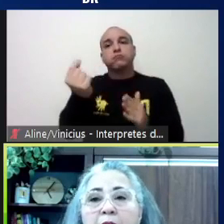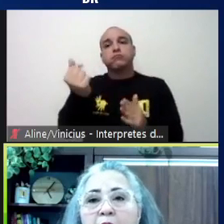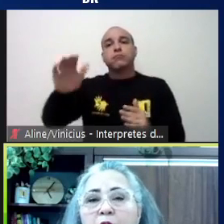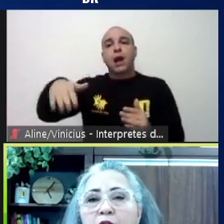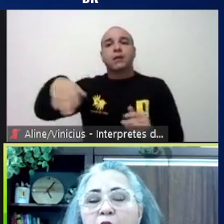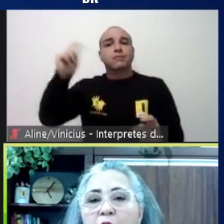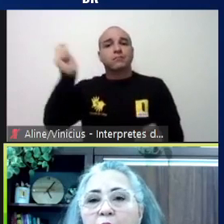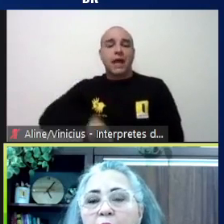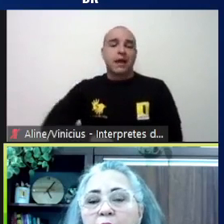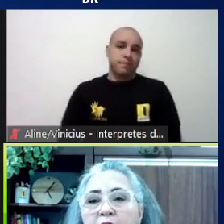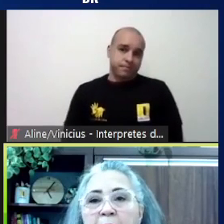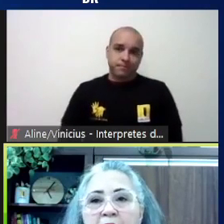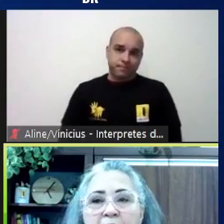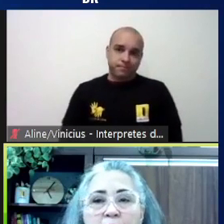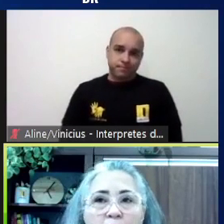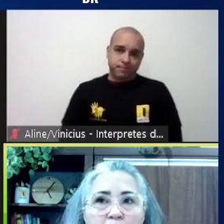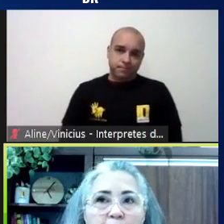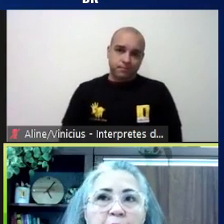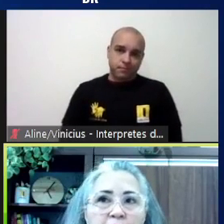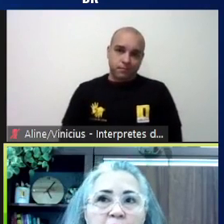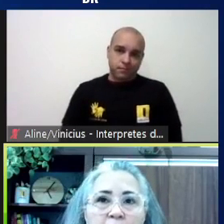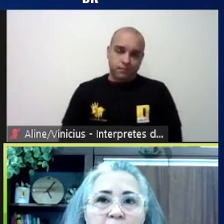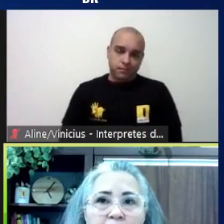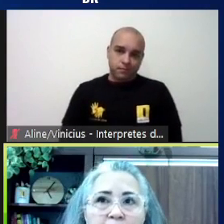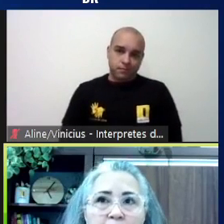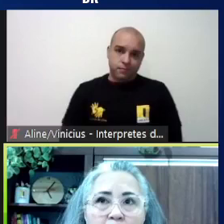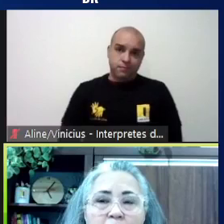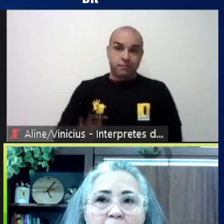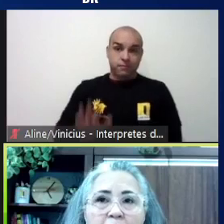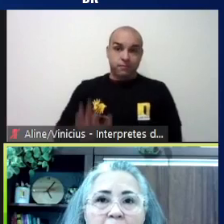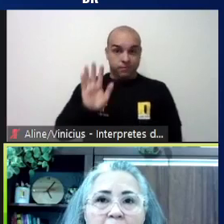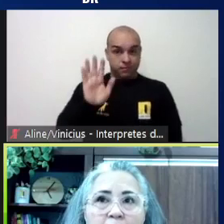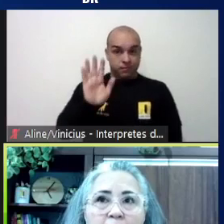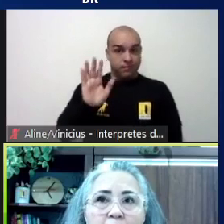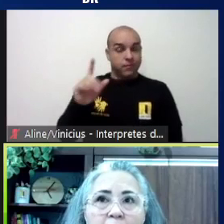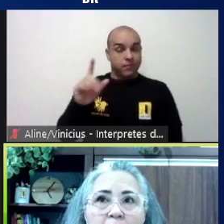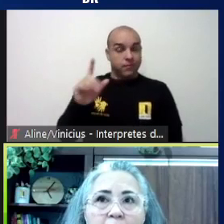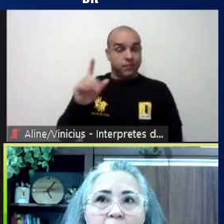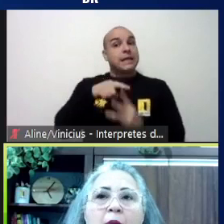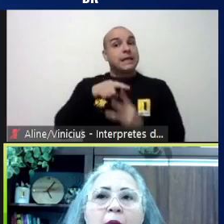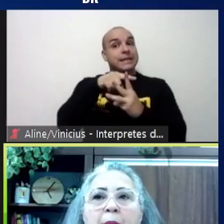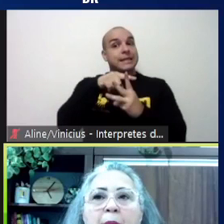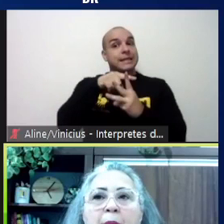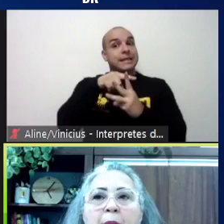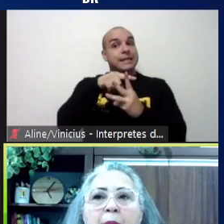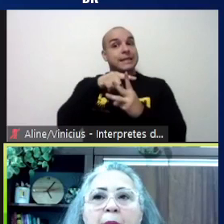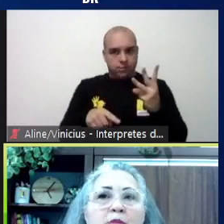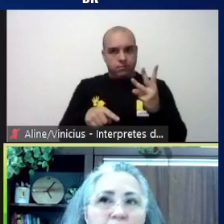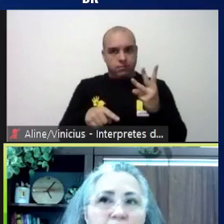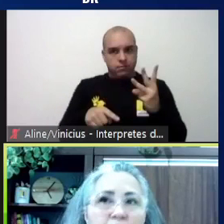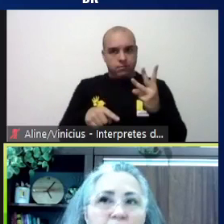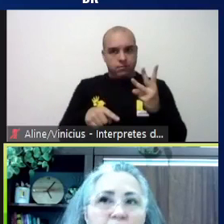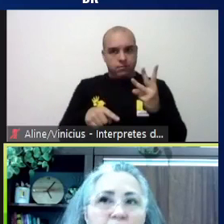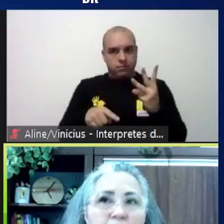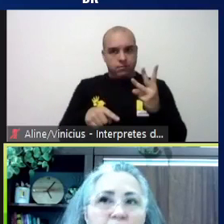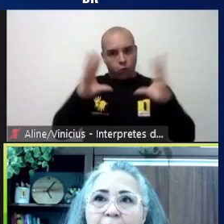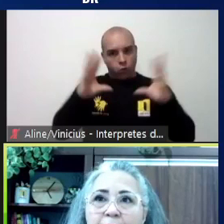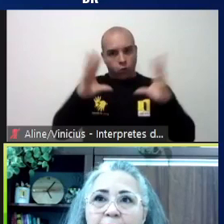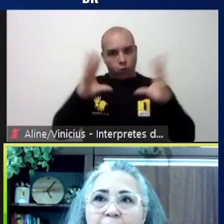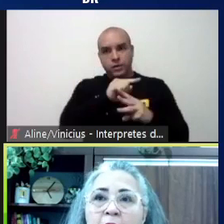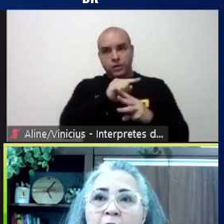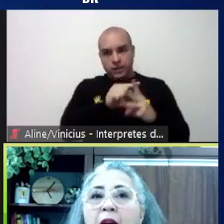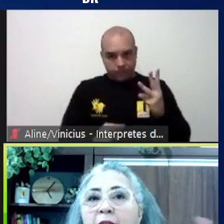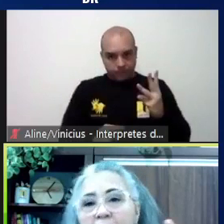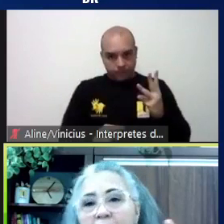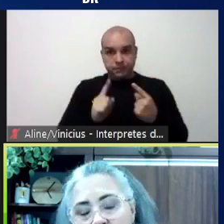e aqui não estou desmerecendo nossos professores, pelo contrário, é que é uma capacitação diferenciada. E